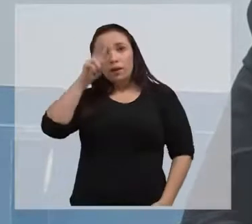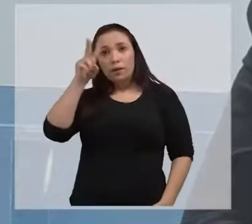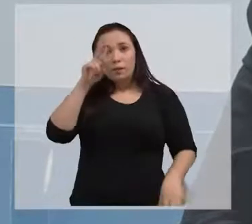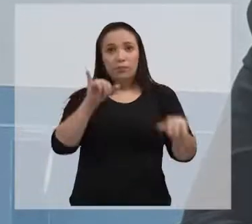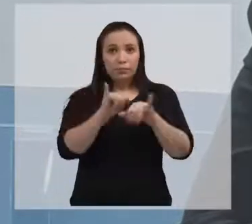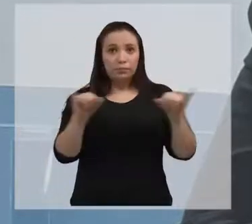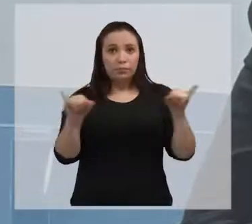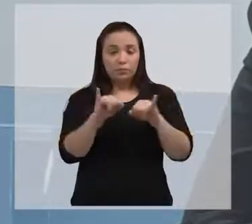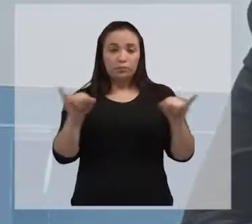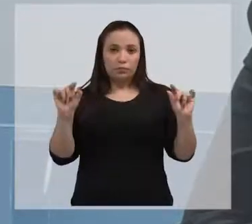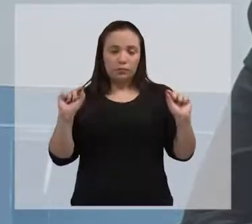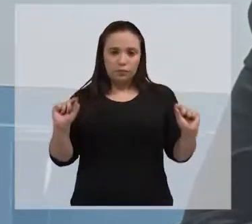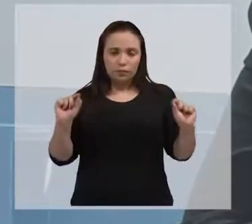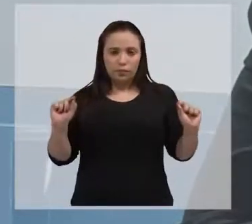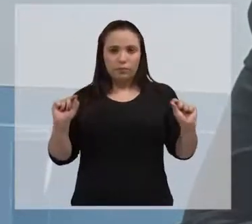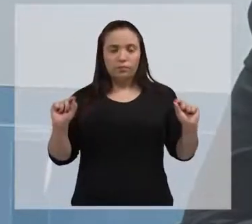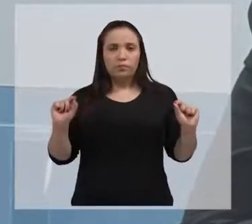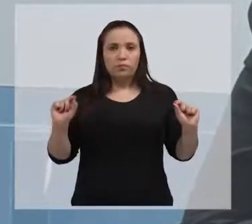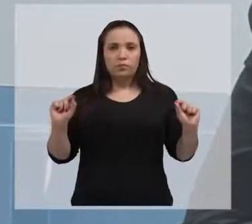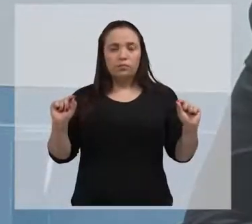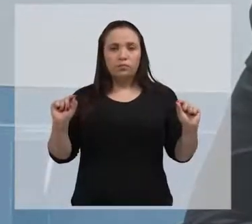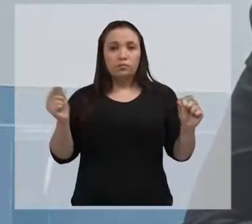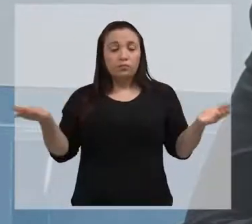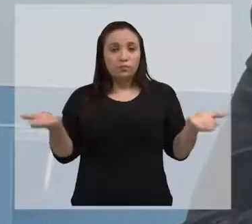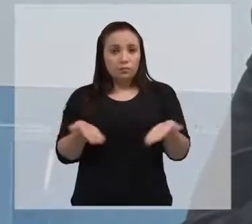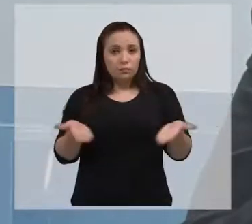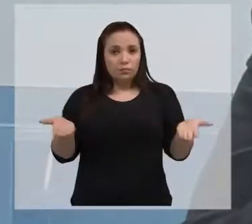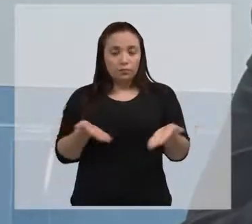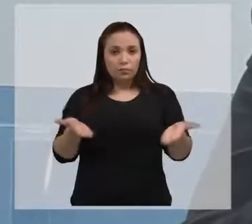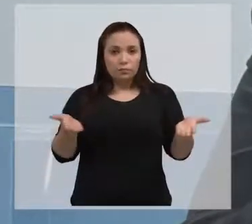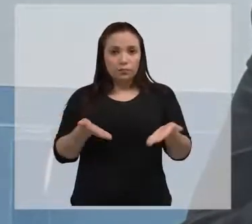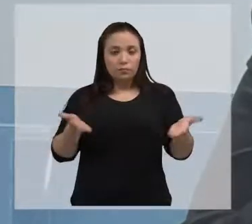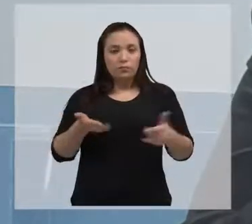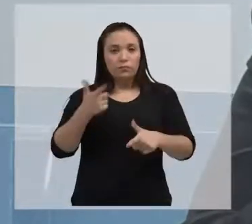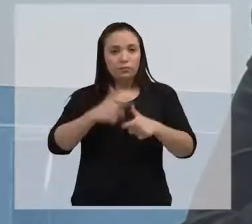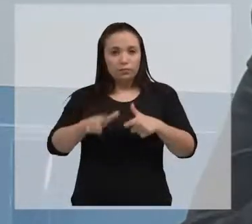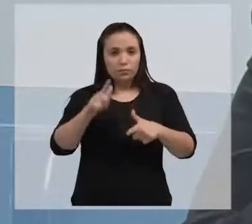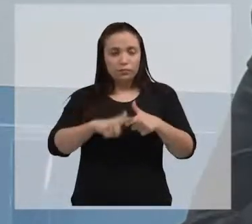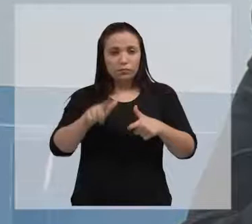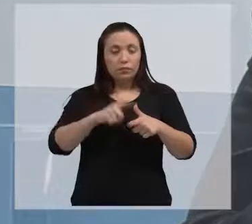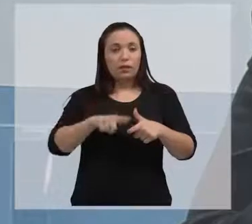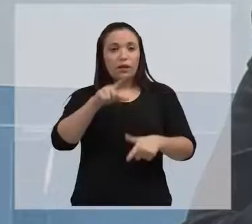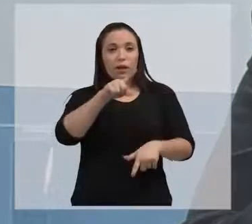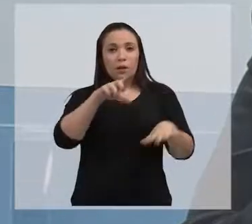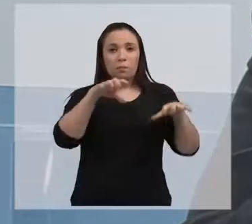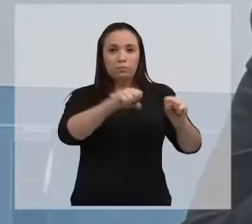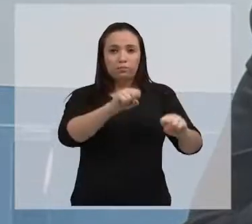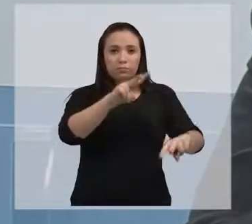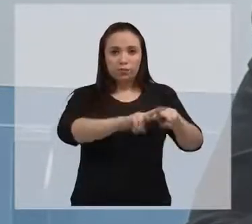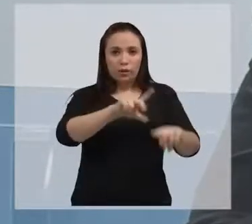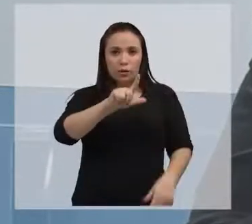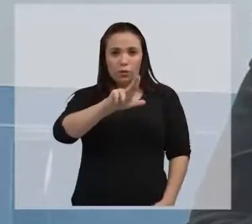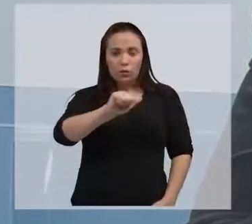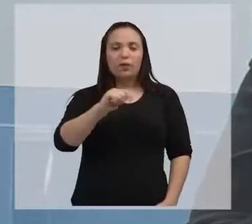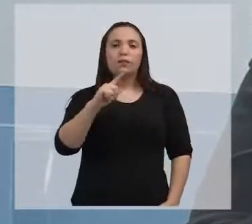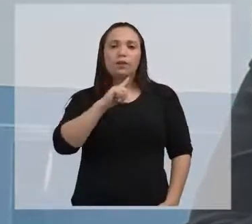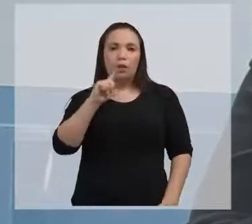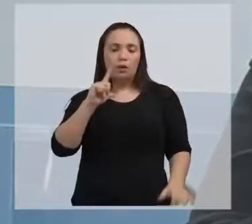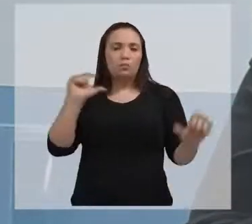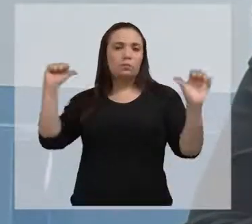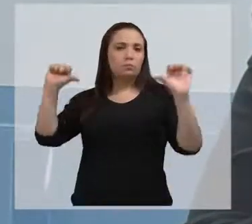lembrar que hoje o agravamento da crise com a prisão do Lula é maior.